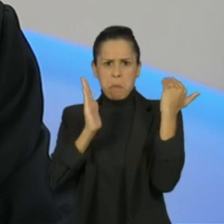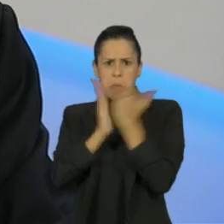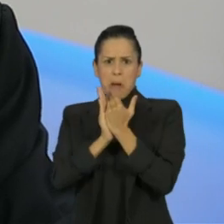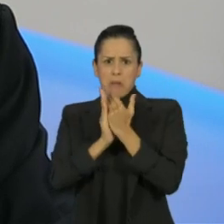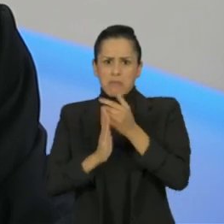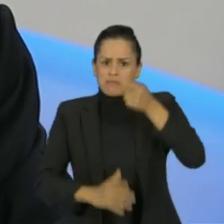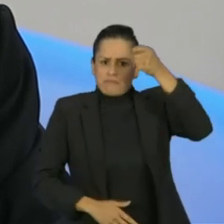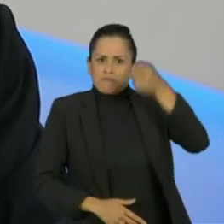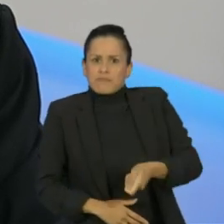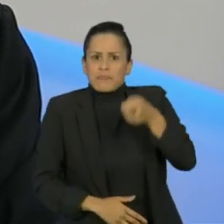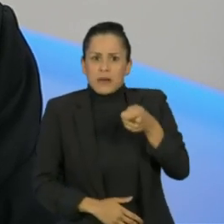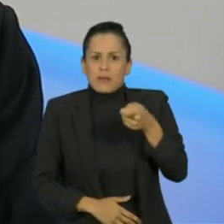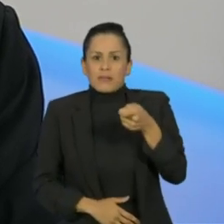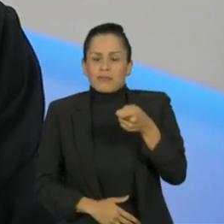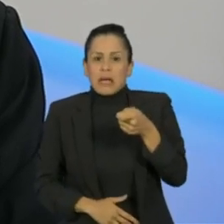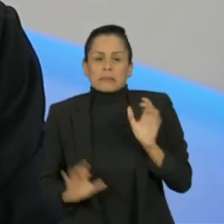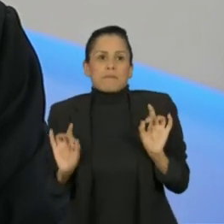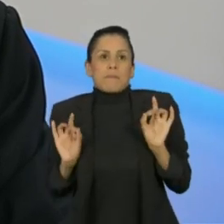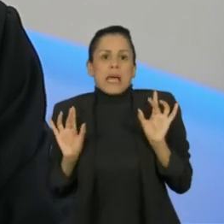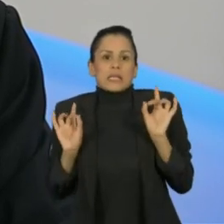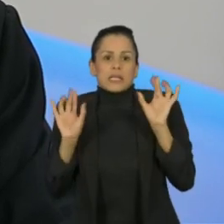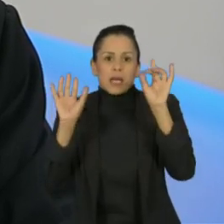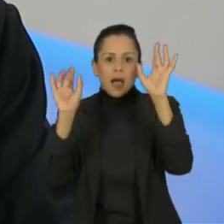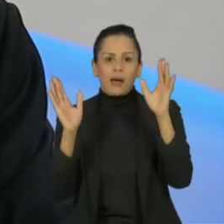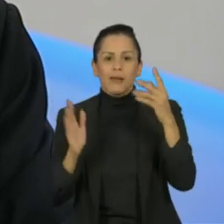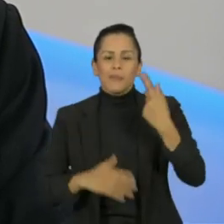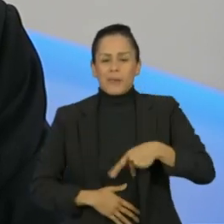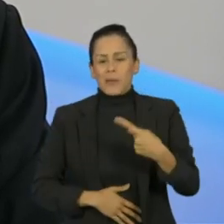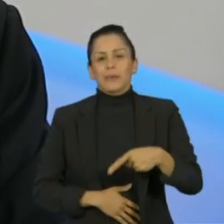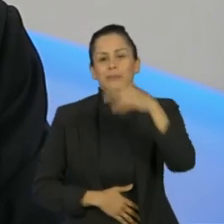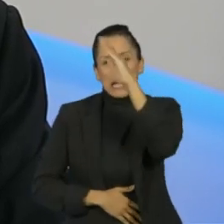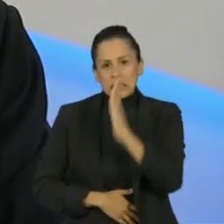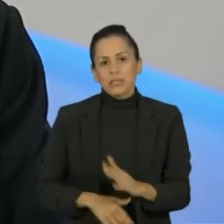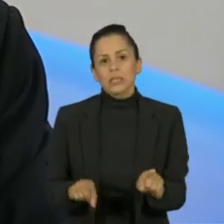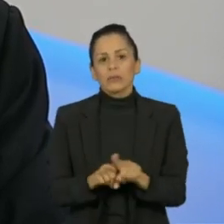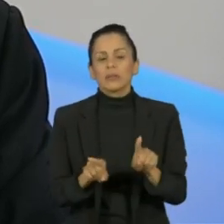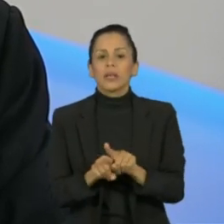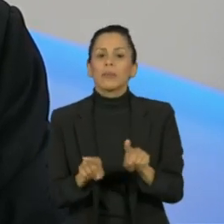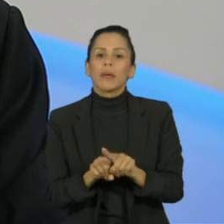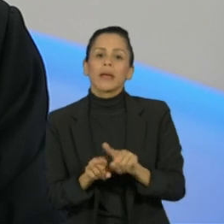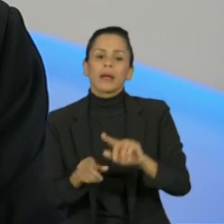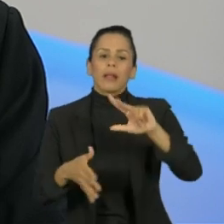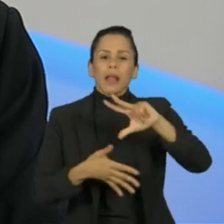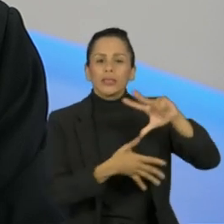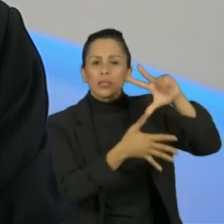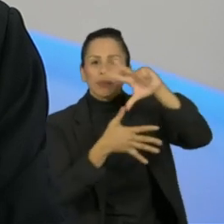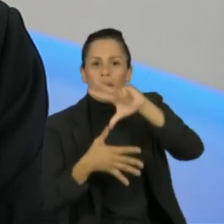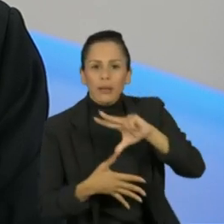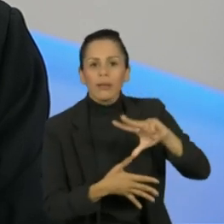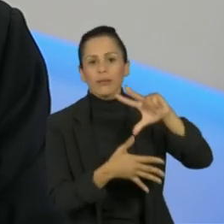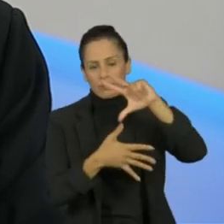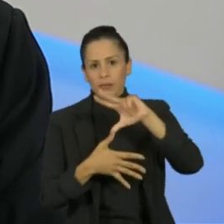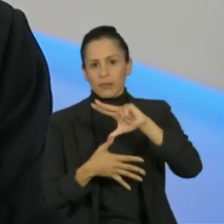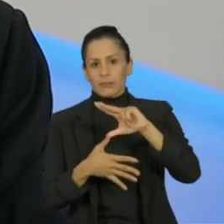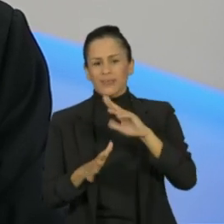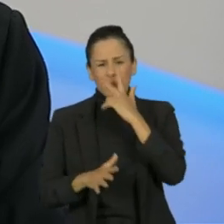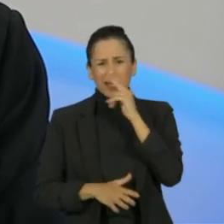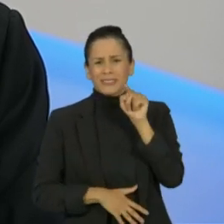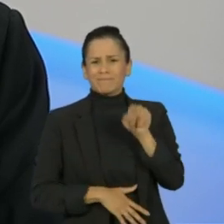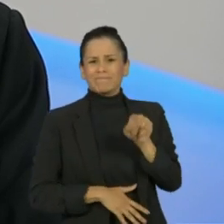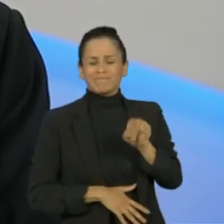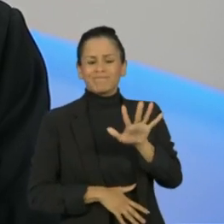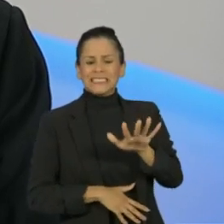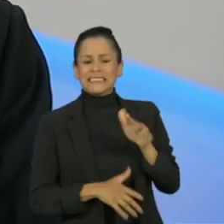Na verdade, o hiperpresidencialismo latino-americano. Eu acho que ele é uma usina de problemas, uma usina